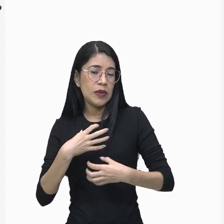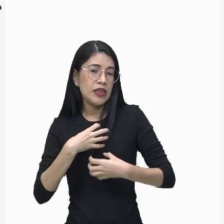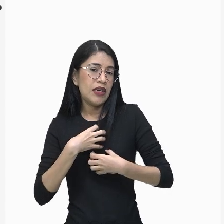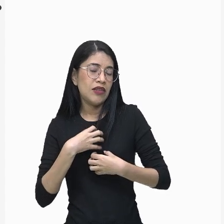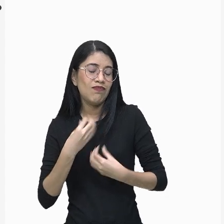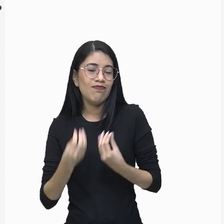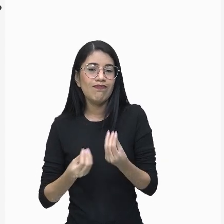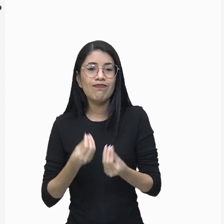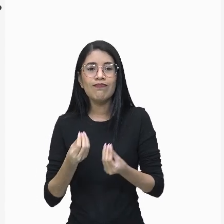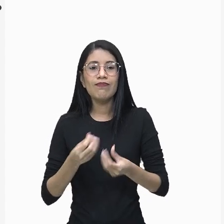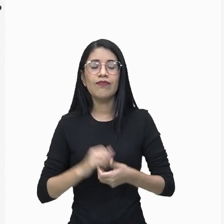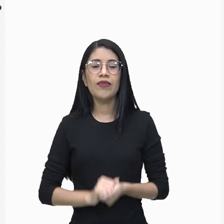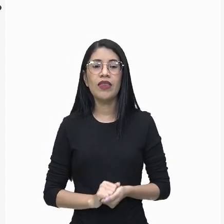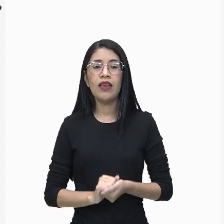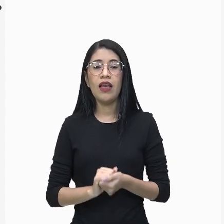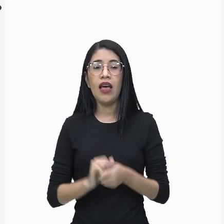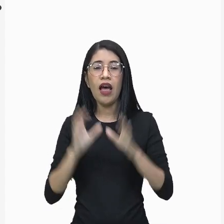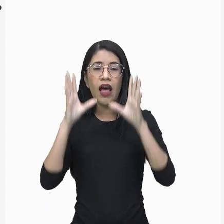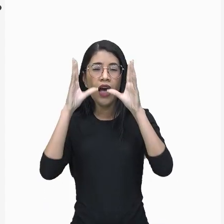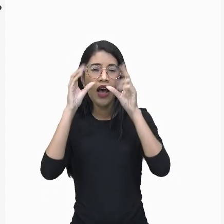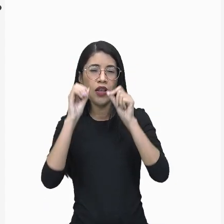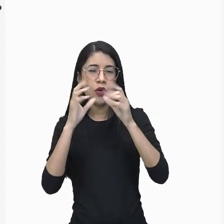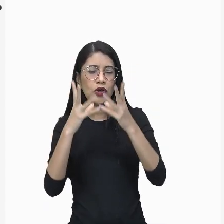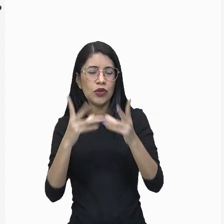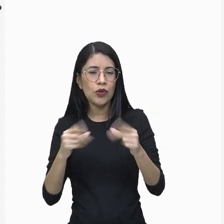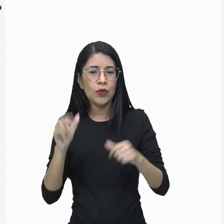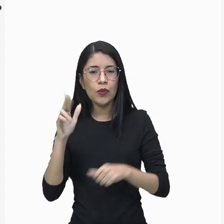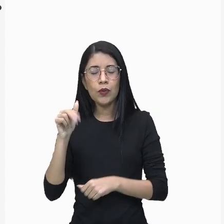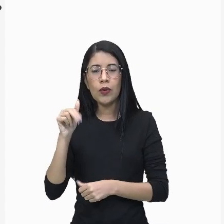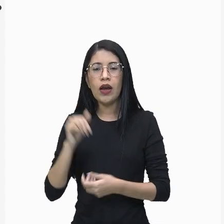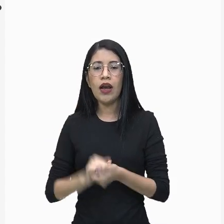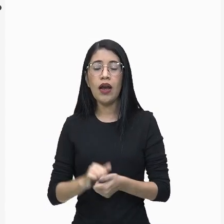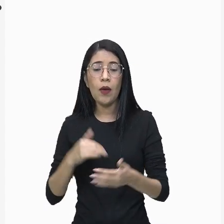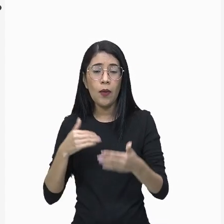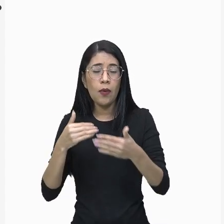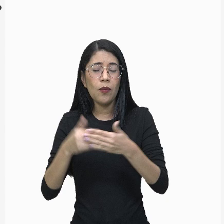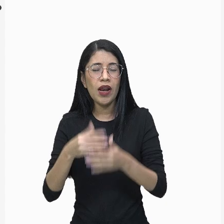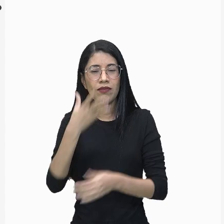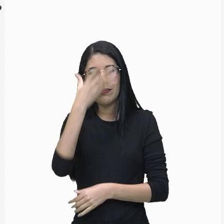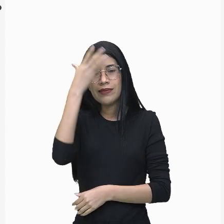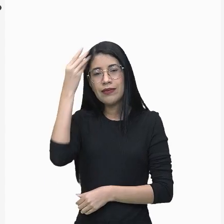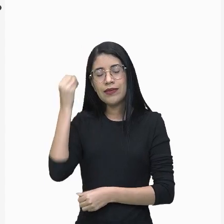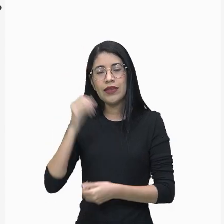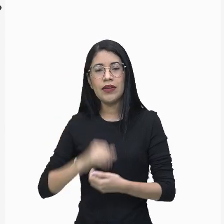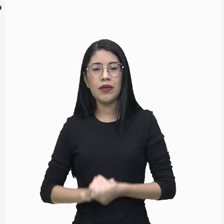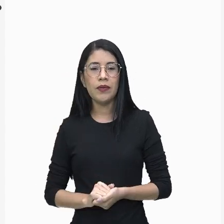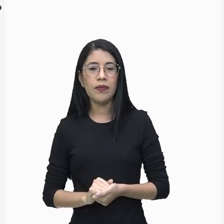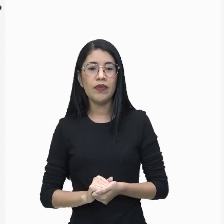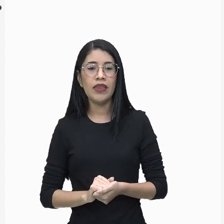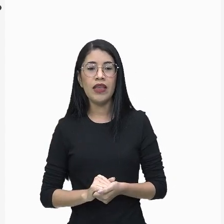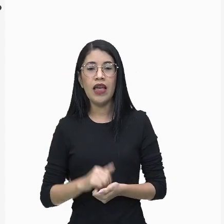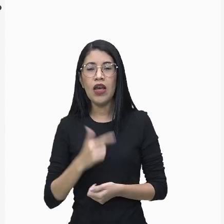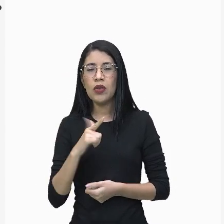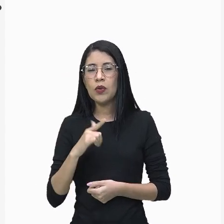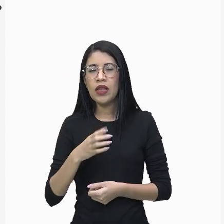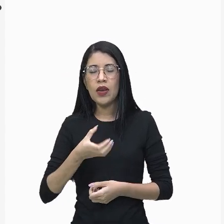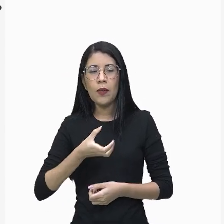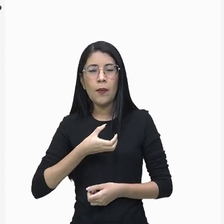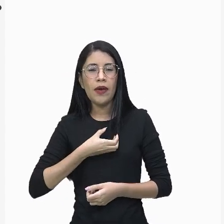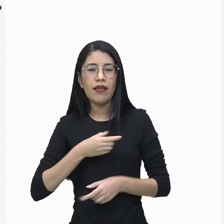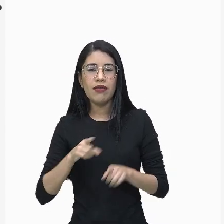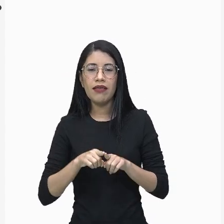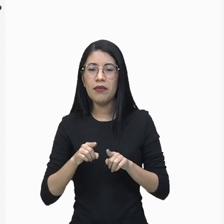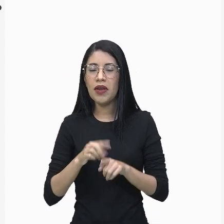senti? Na noite do sem-fim, breve o tempo esqueceu, minha incerta medalha e a